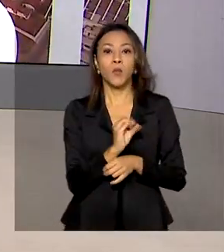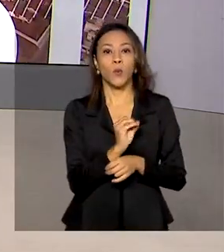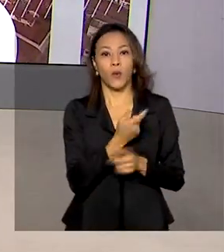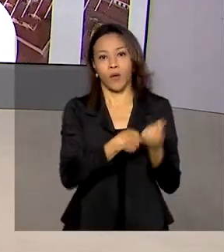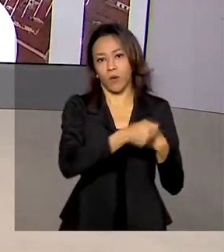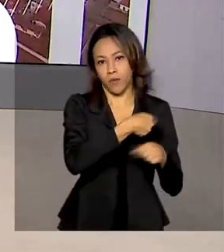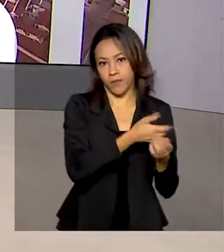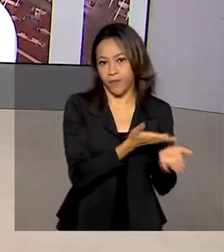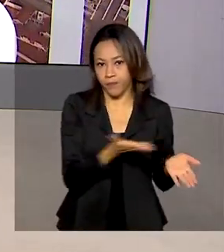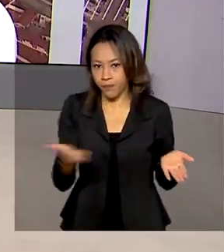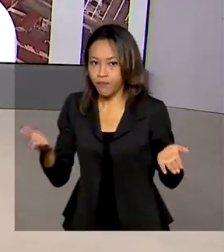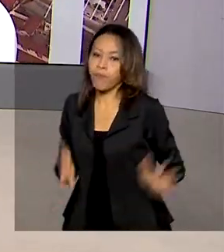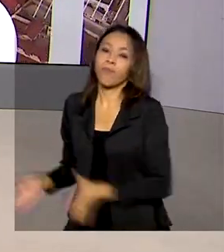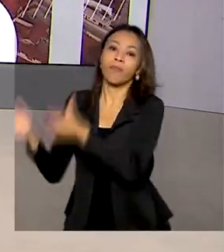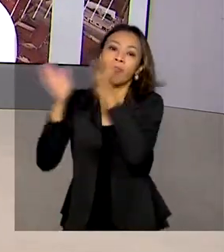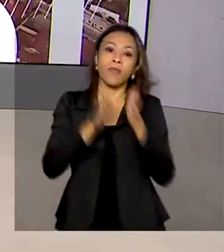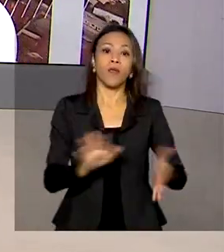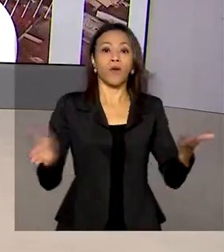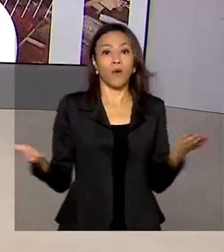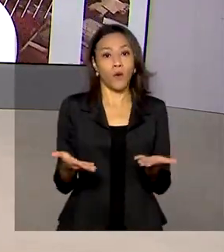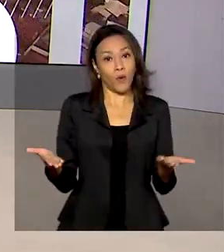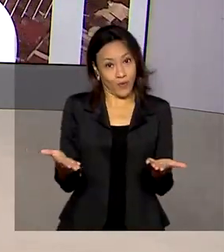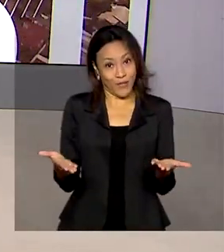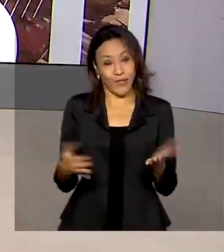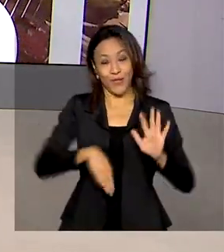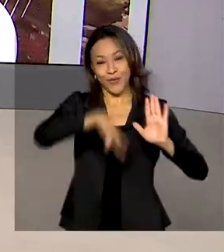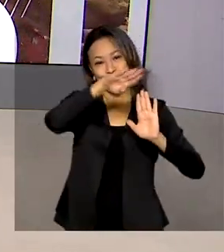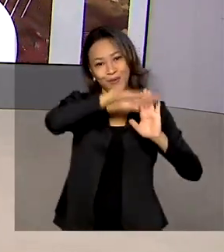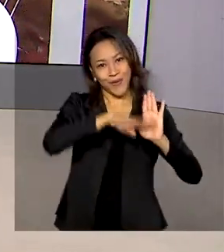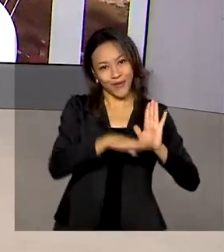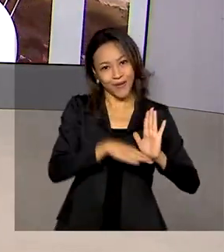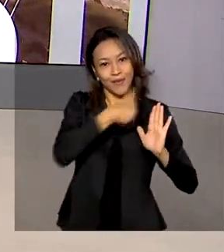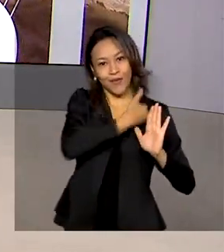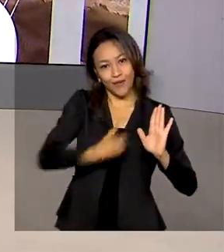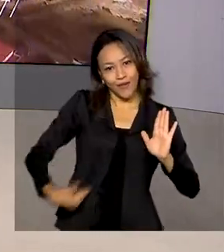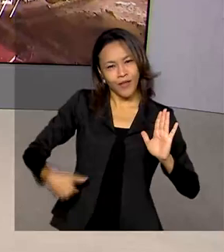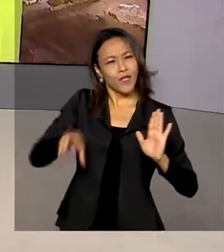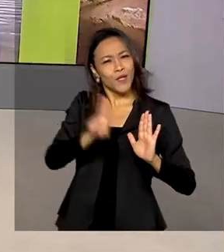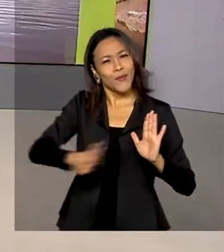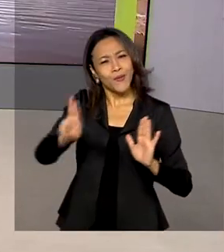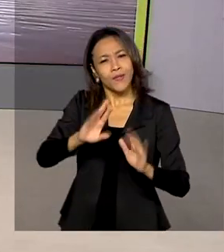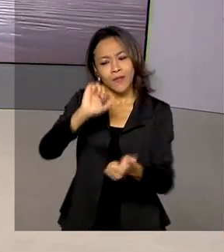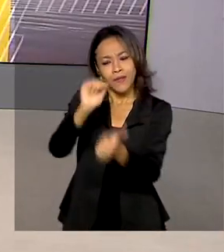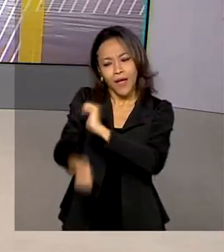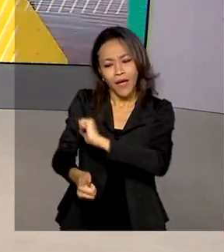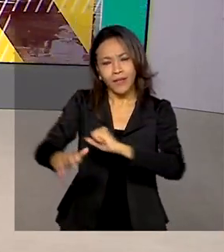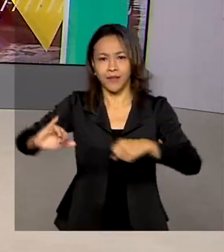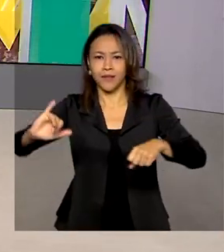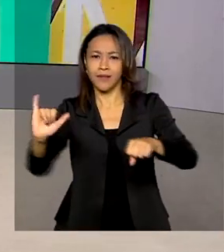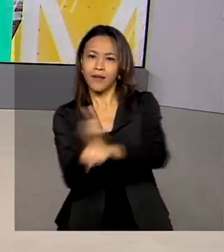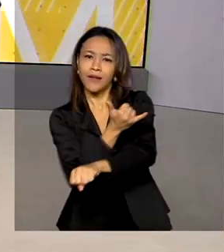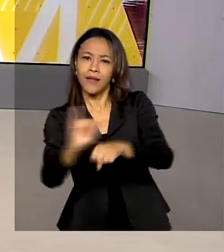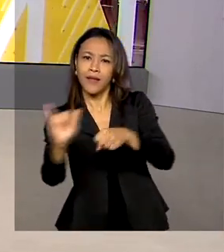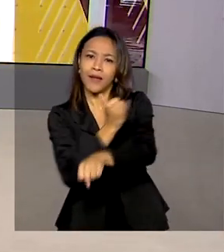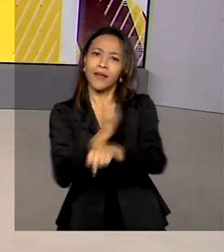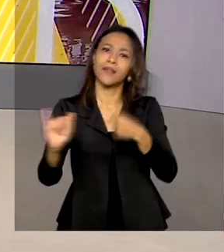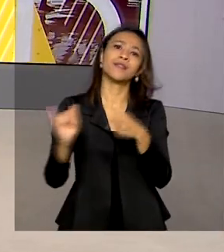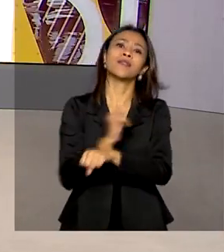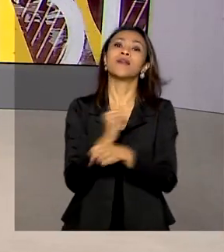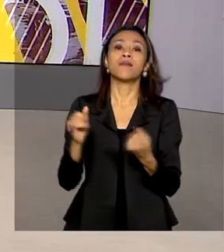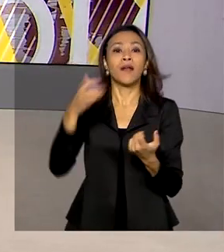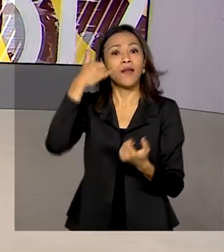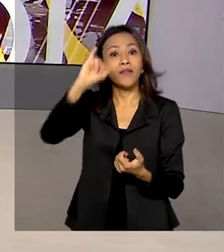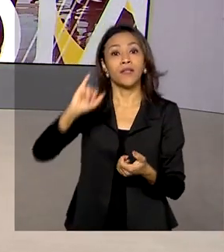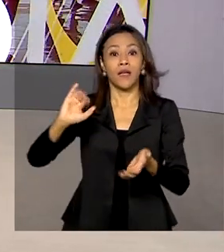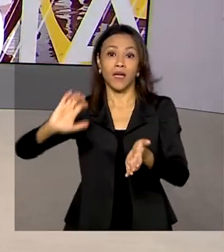ah e hoje o programa entrega integra Brasil que usa o esporte como estratégia para o enfrentamento de violações